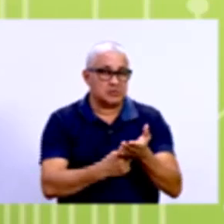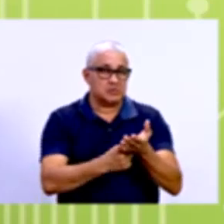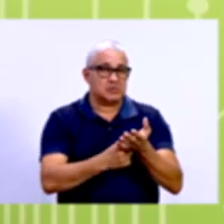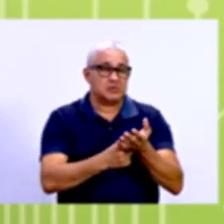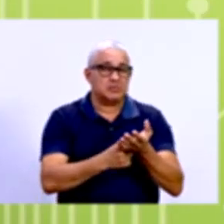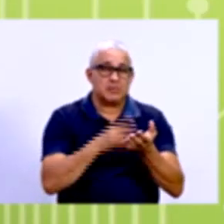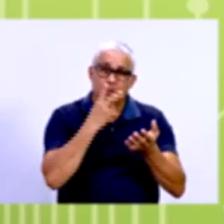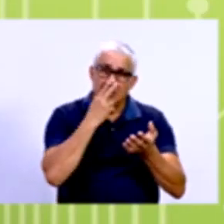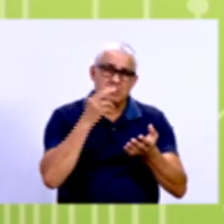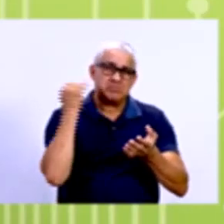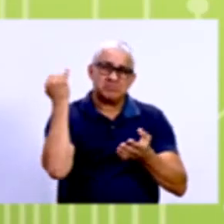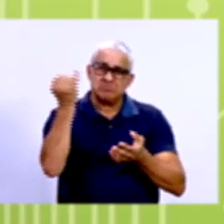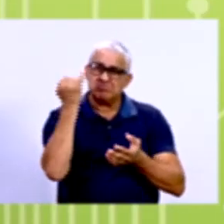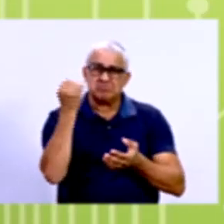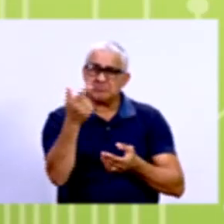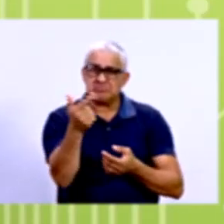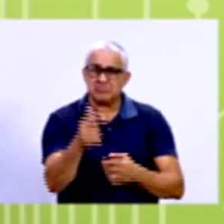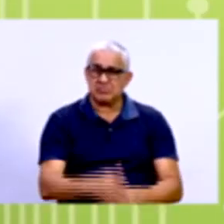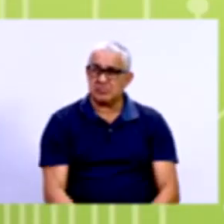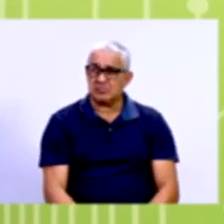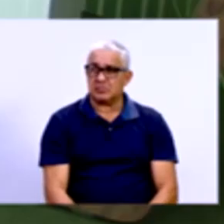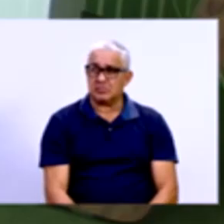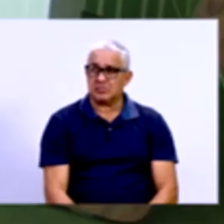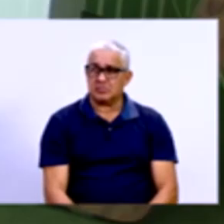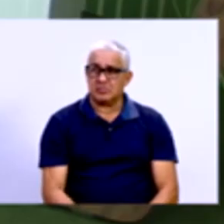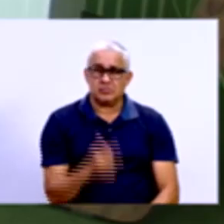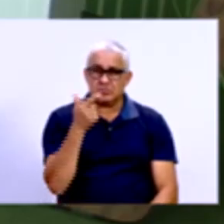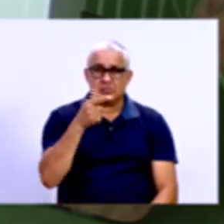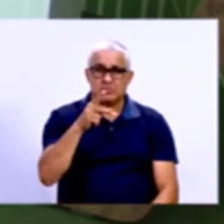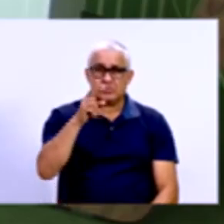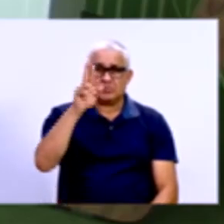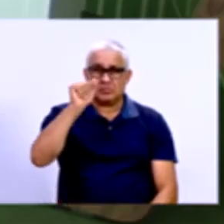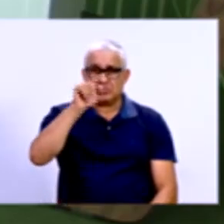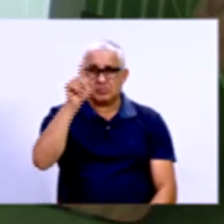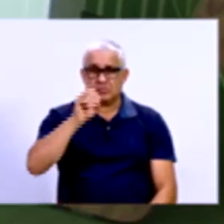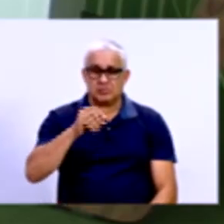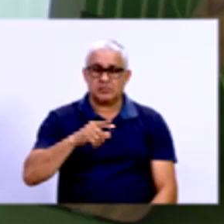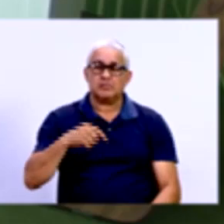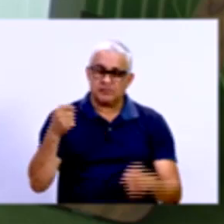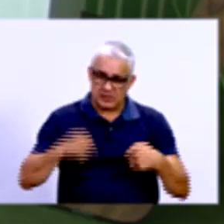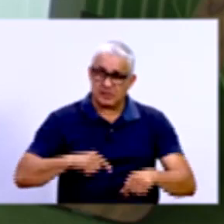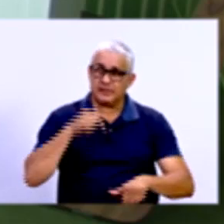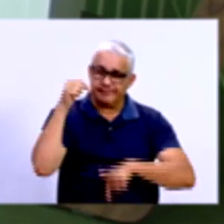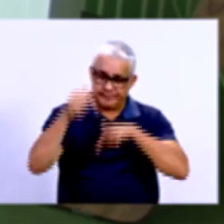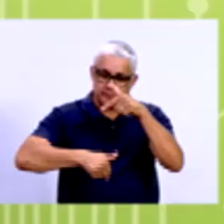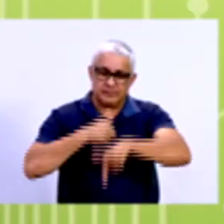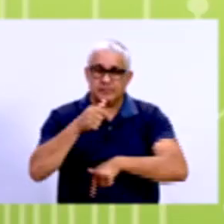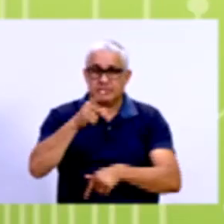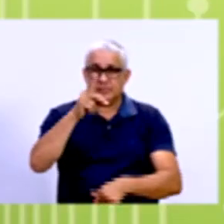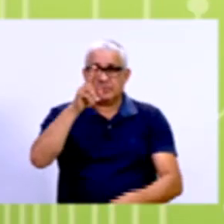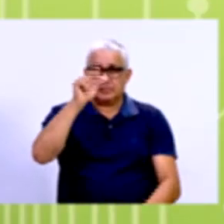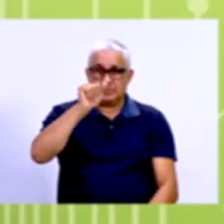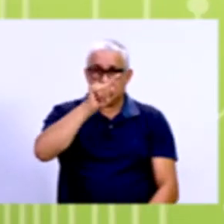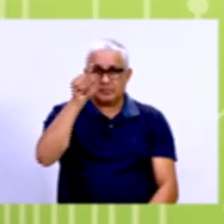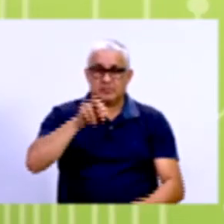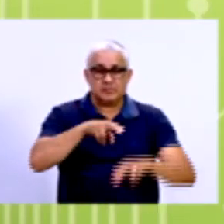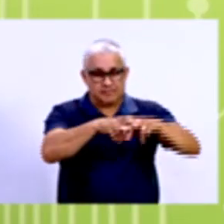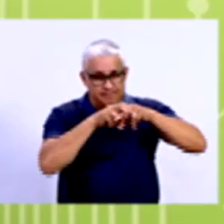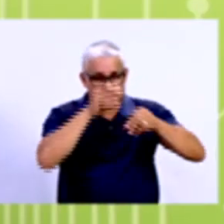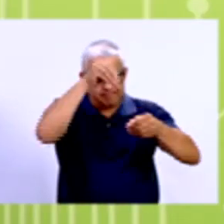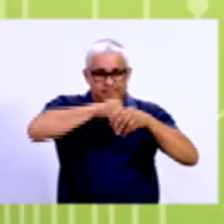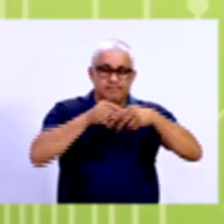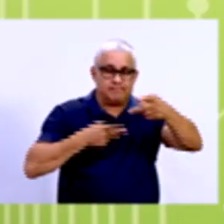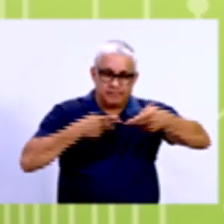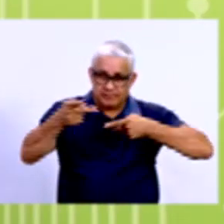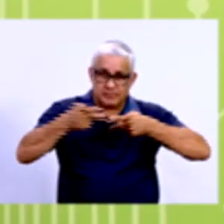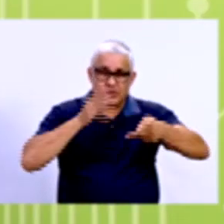aspas, deixa de ser importante, né, professor? Porque não tem prazo. Então, a gente tem que trabalhar com prazos. Então, por isso que dentro do planejamento a